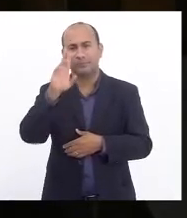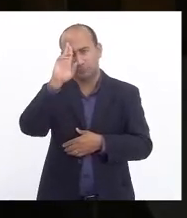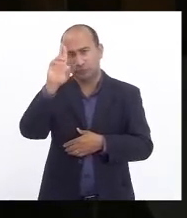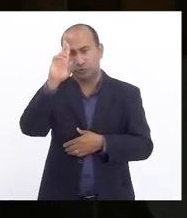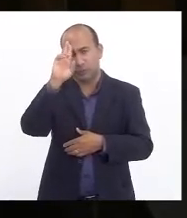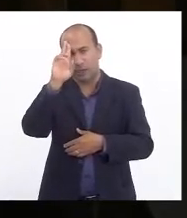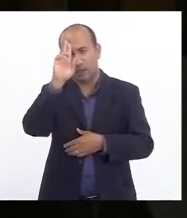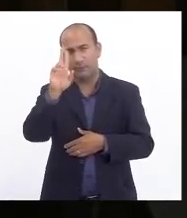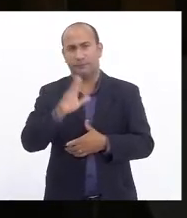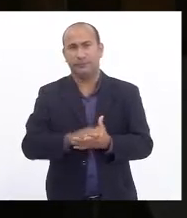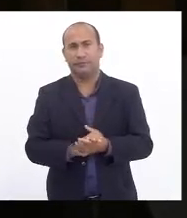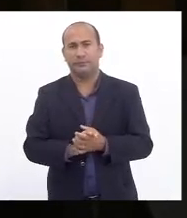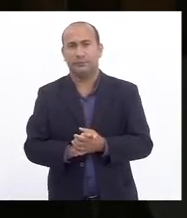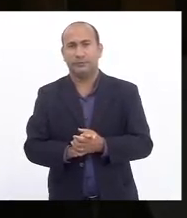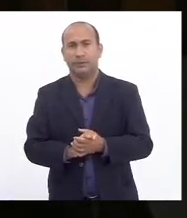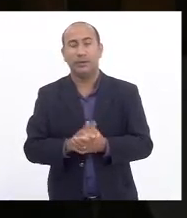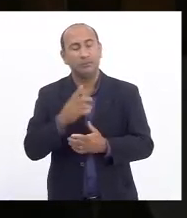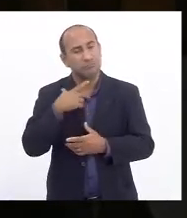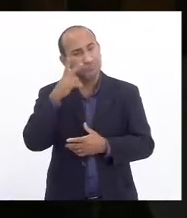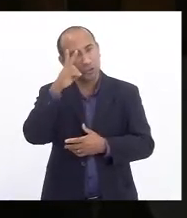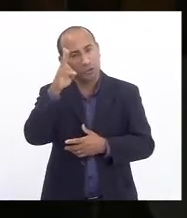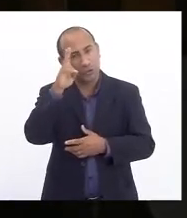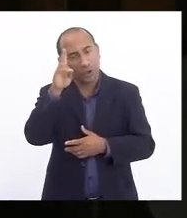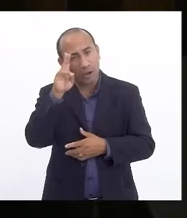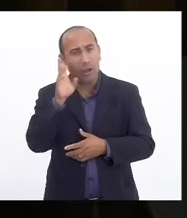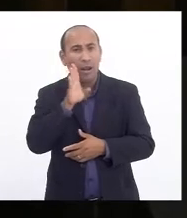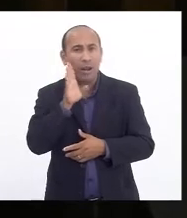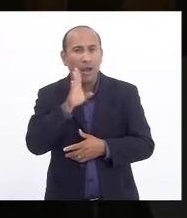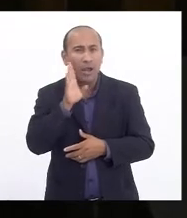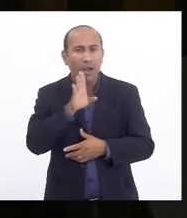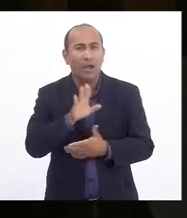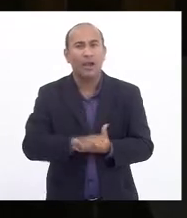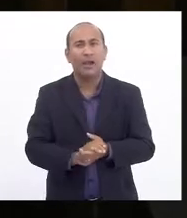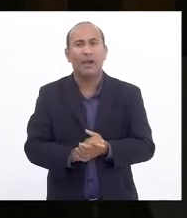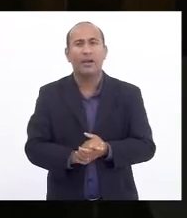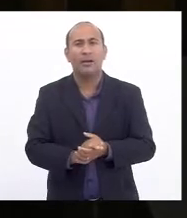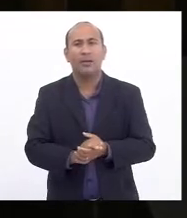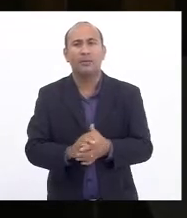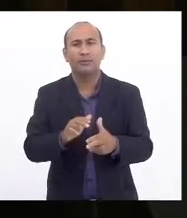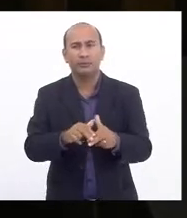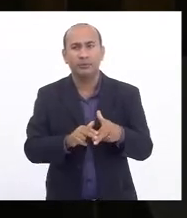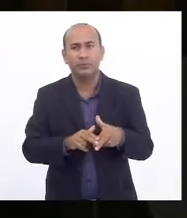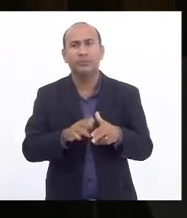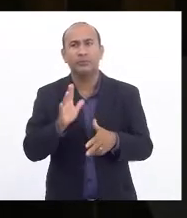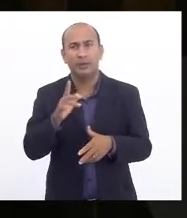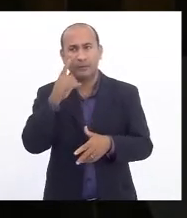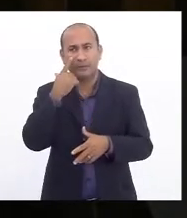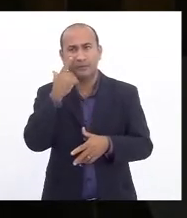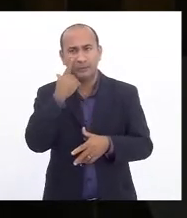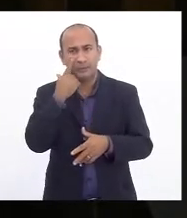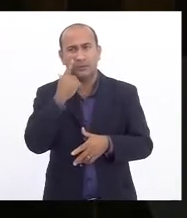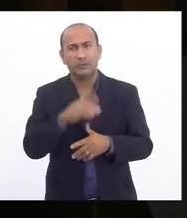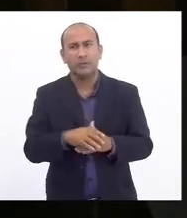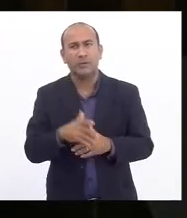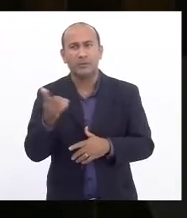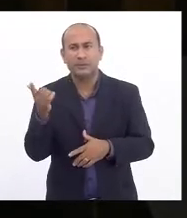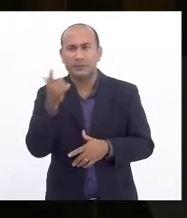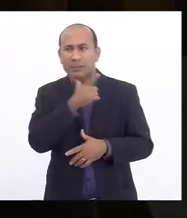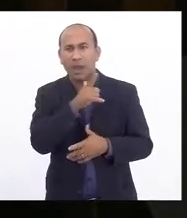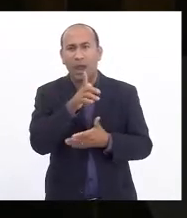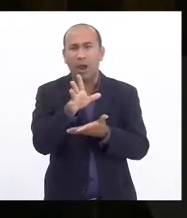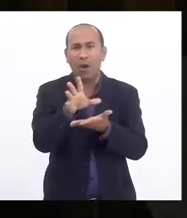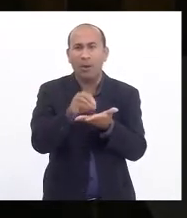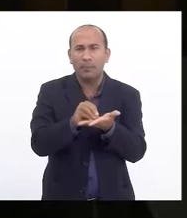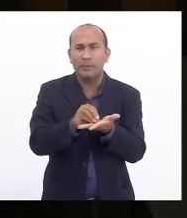popular e hoje história incrível né é um processo também as condições que ele está aqui muito depauperado eu consegui a cópia